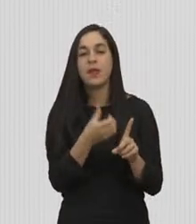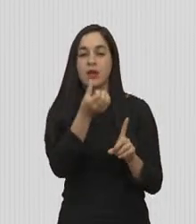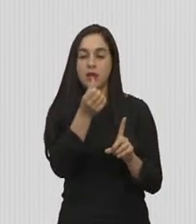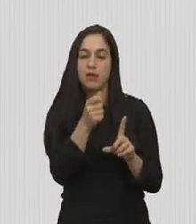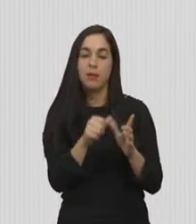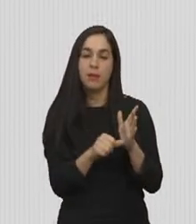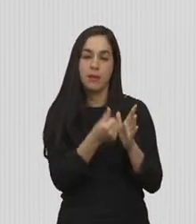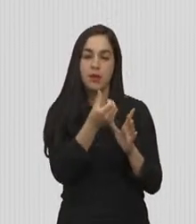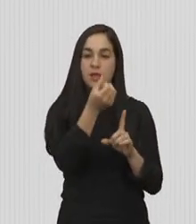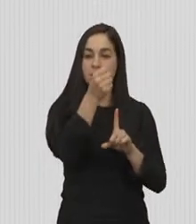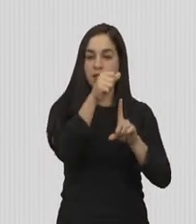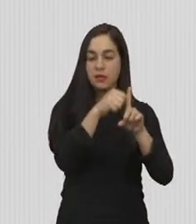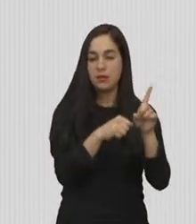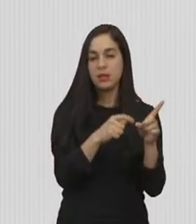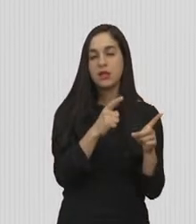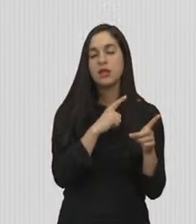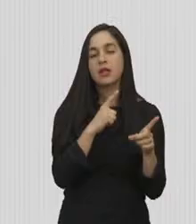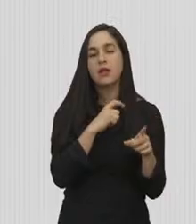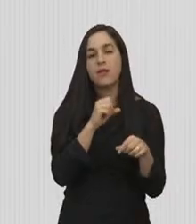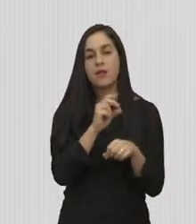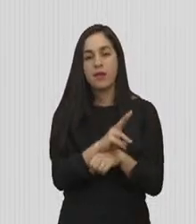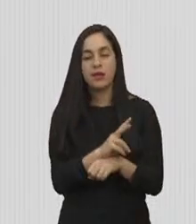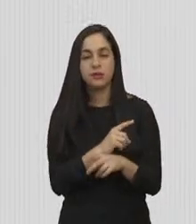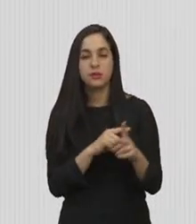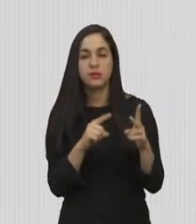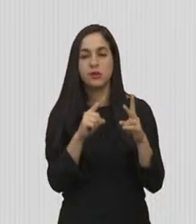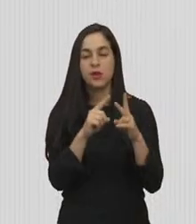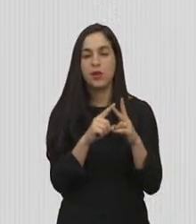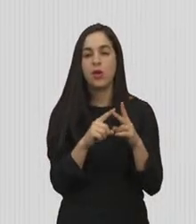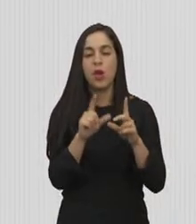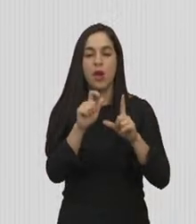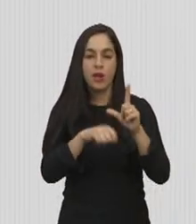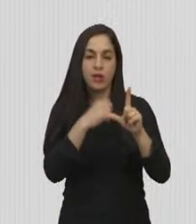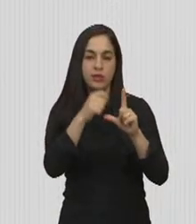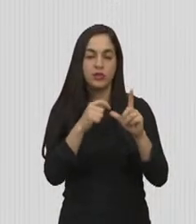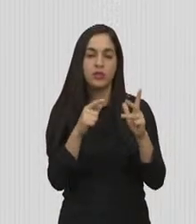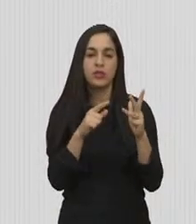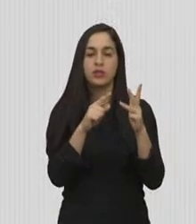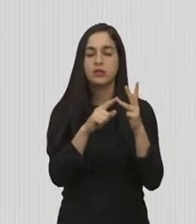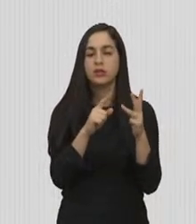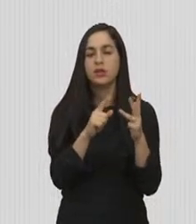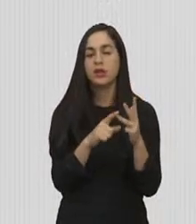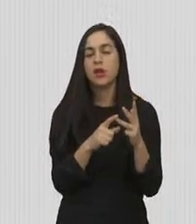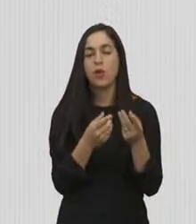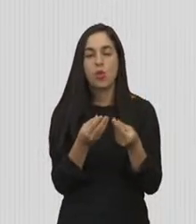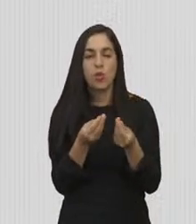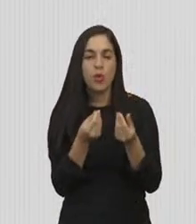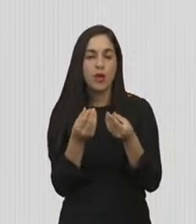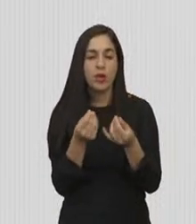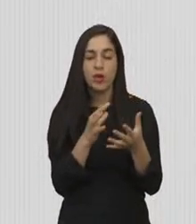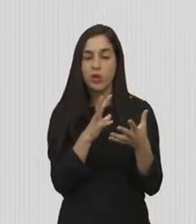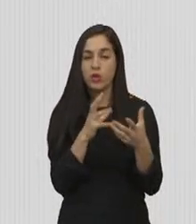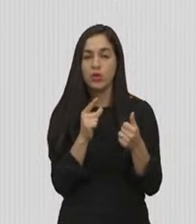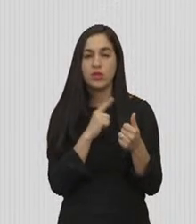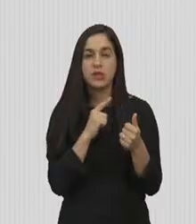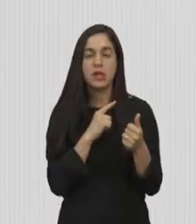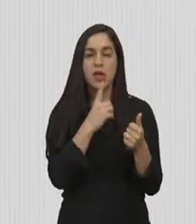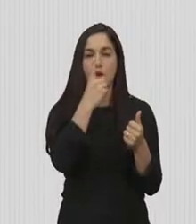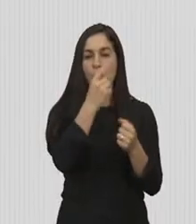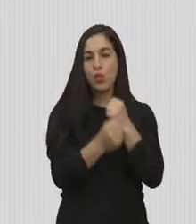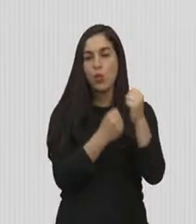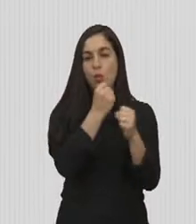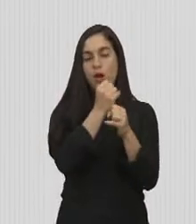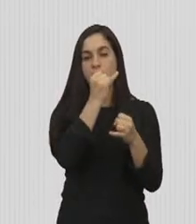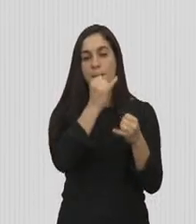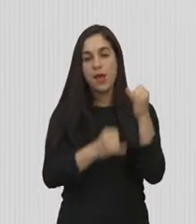no primeiro semestre, no segundo semestre vai entrar logística, no terceiro semestre vai entrar qualidade, e assim por diante. Todos com duração de 1 ano e meio noturno,